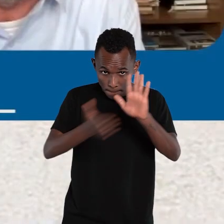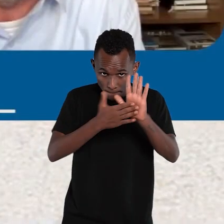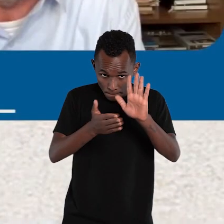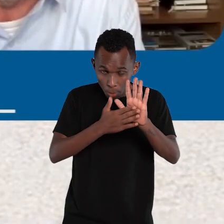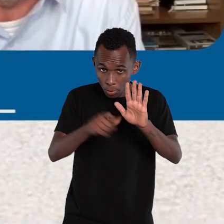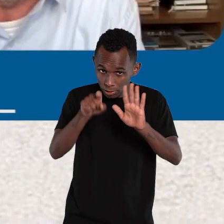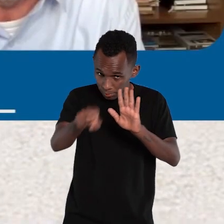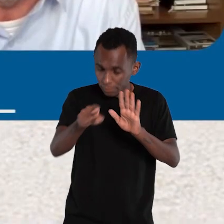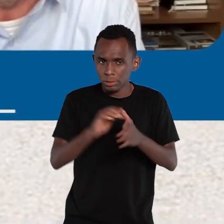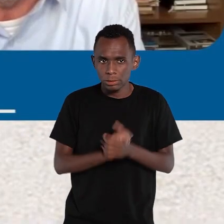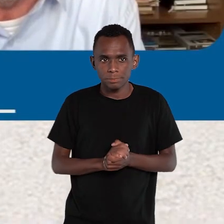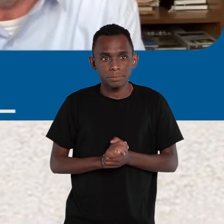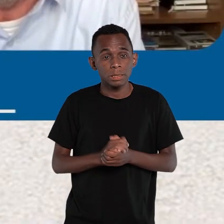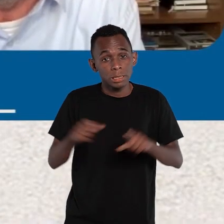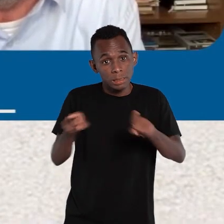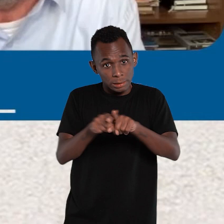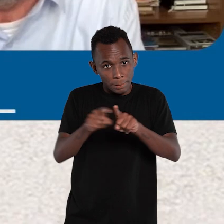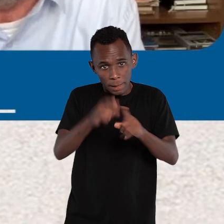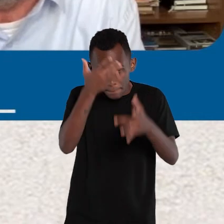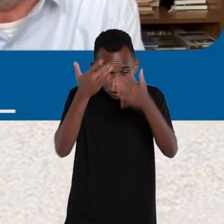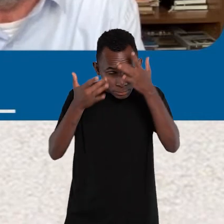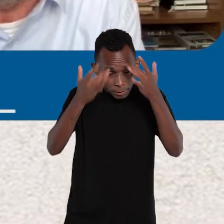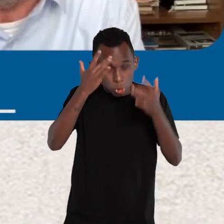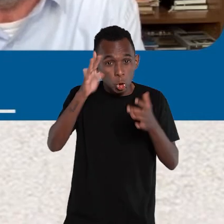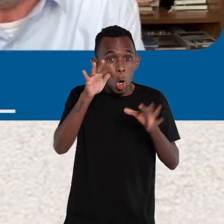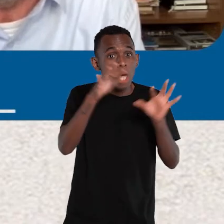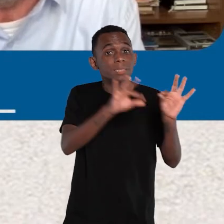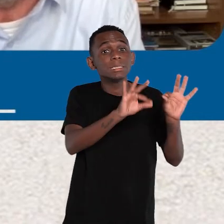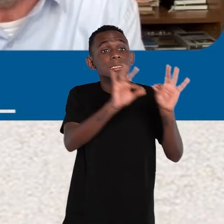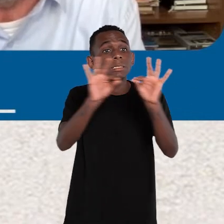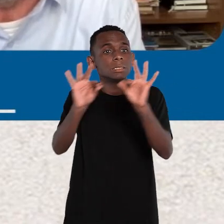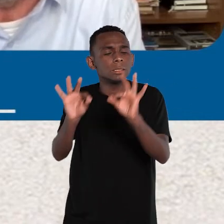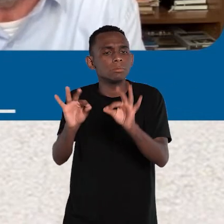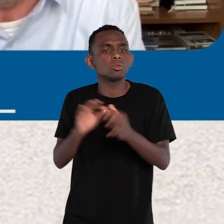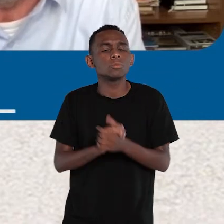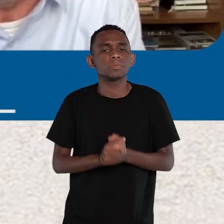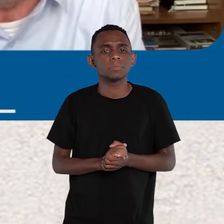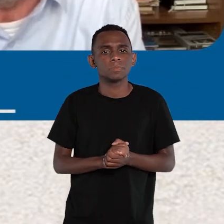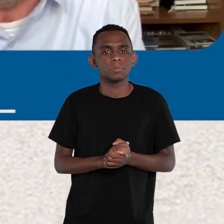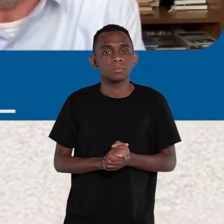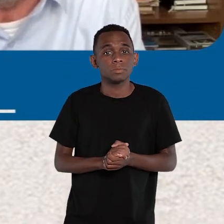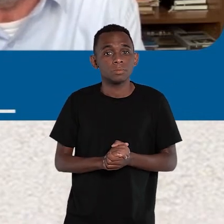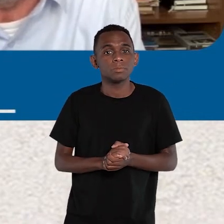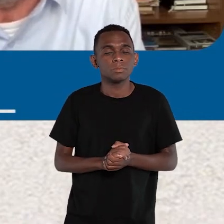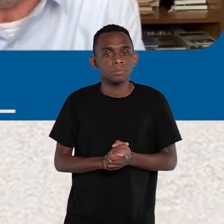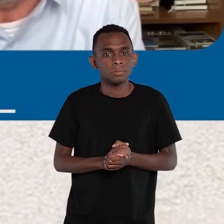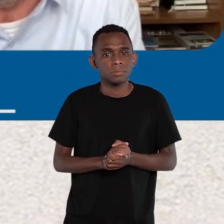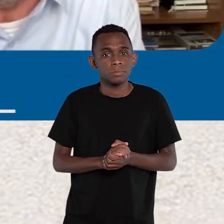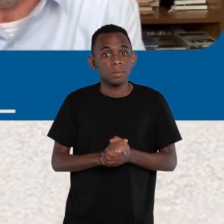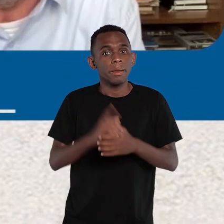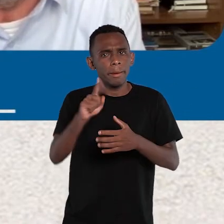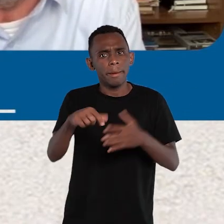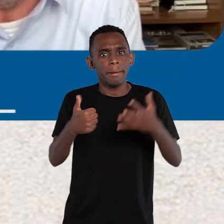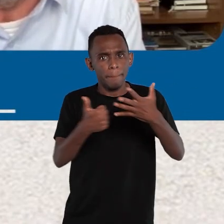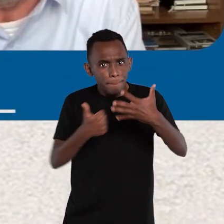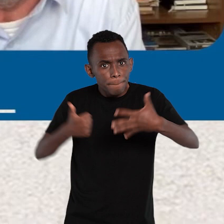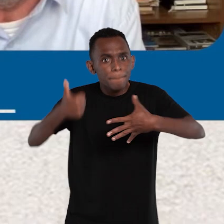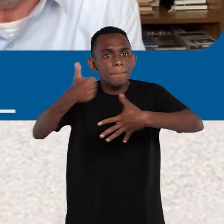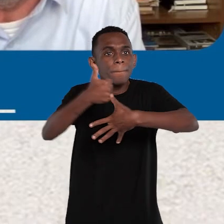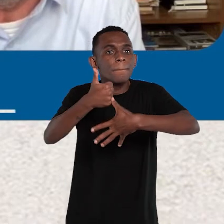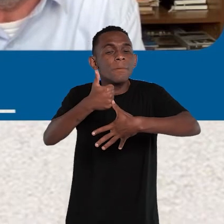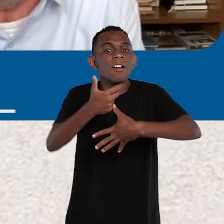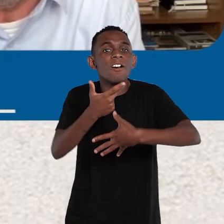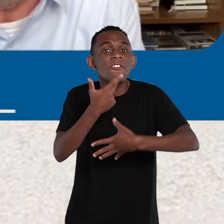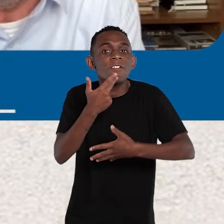uma proposta para o pessoal que está nos assistindo ter uma espécie de privilégio.